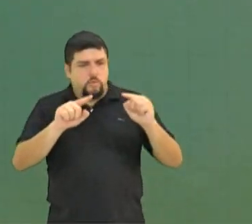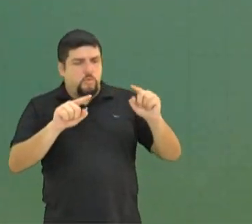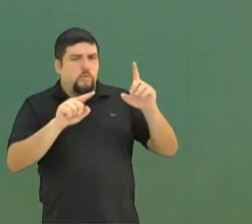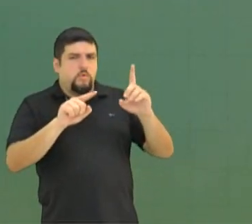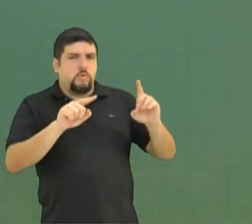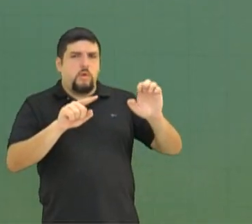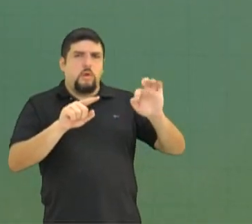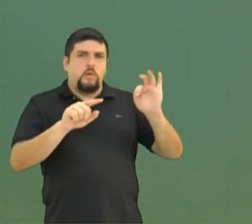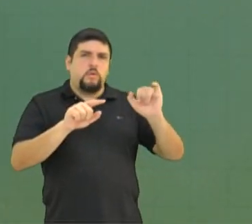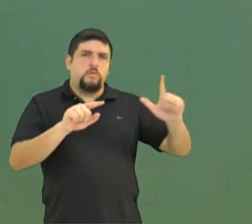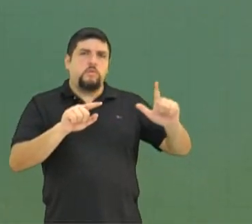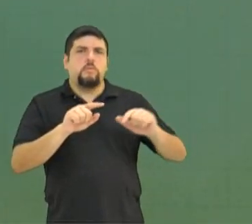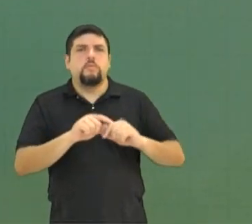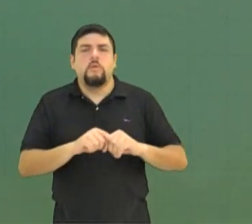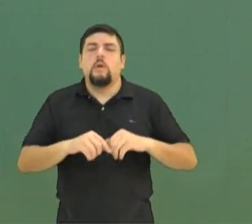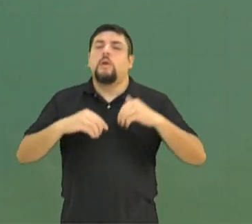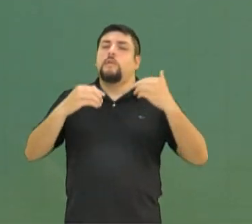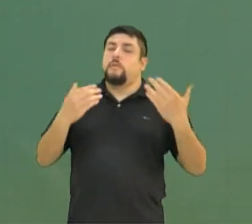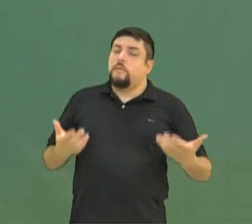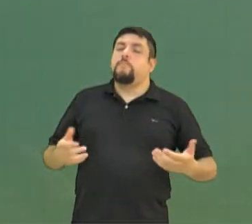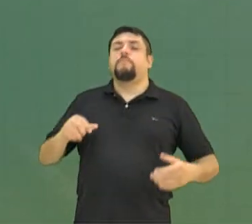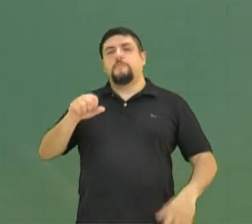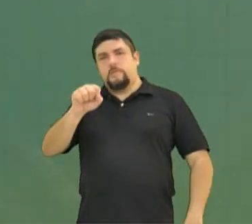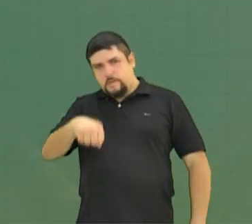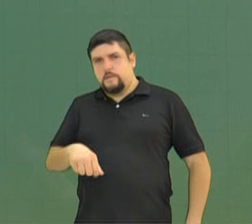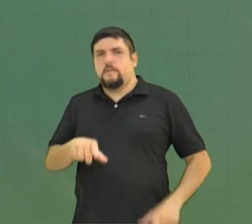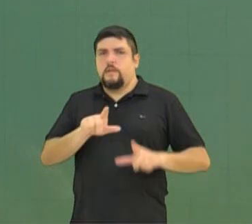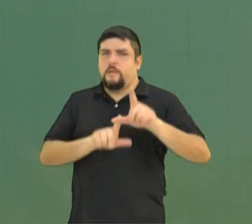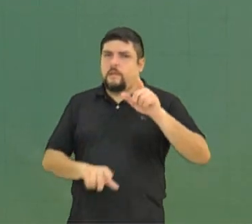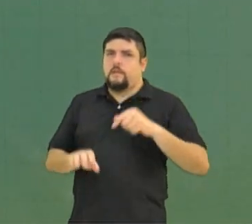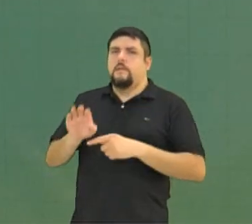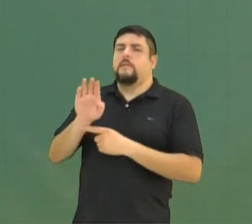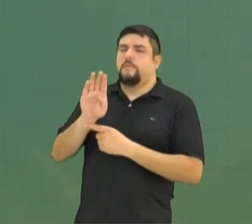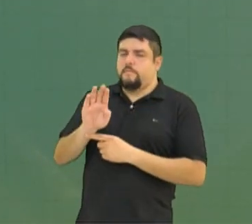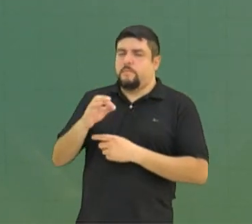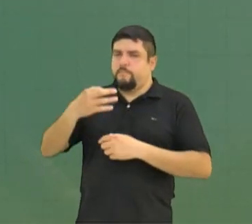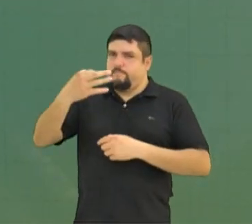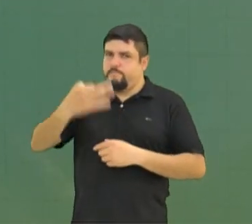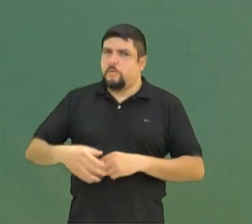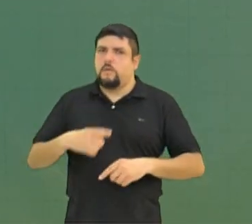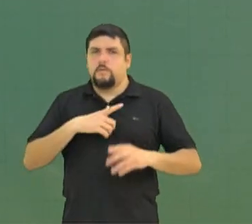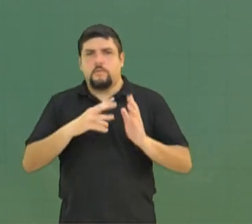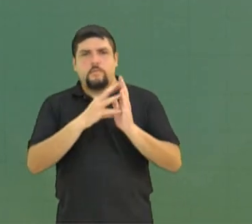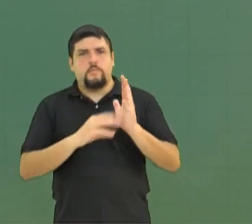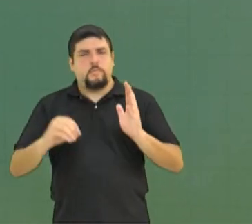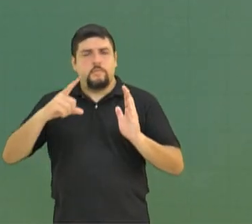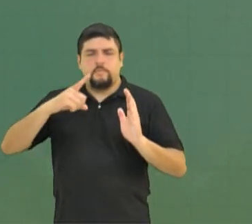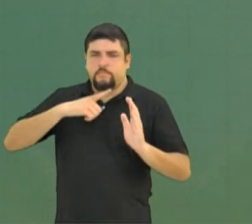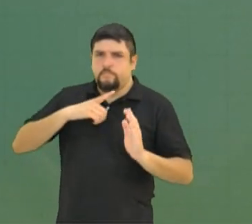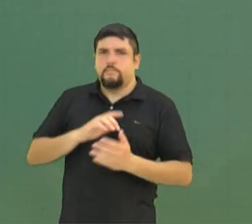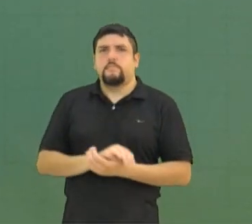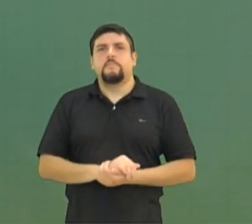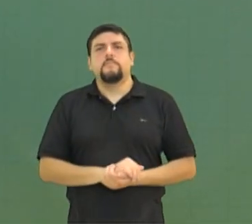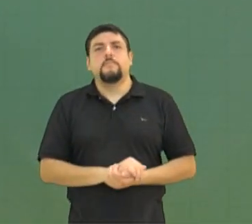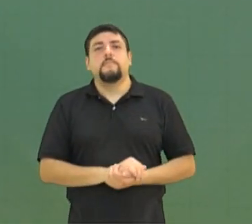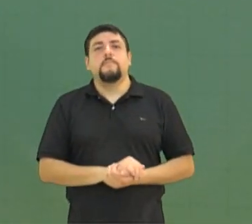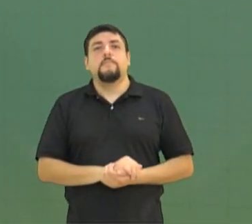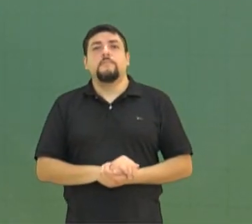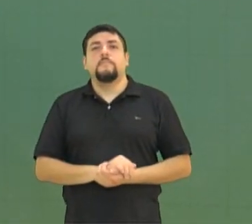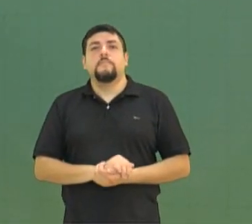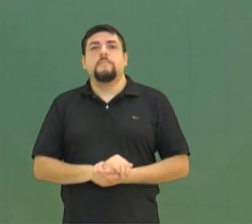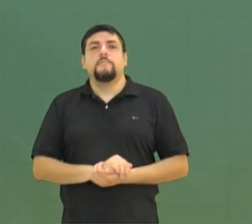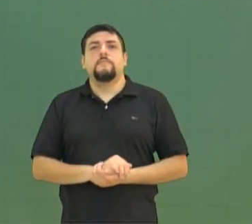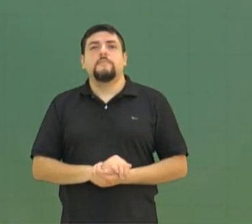lado direito. Então, sim, a letra B tem isomeria óptica. Letra C aqui, galera,